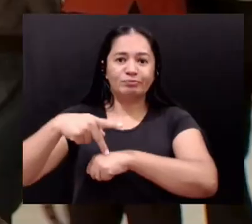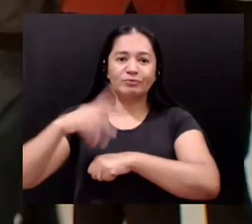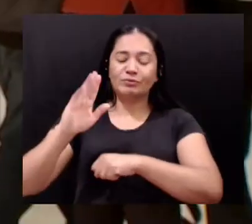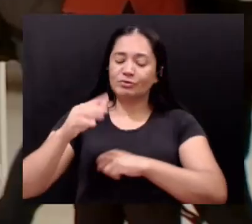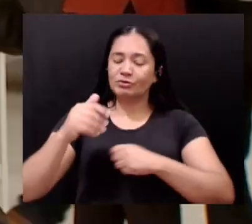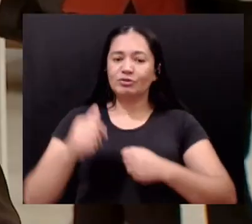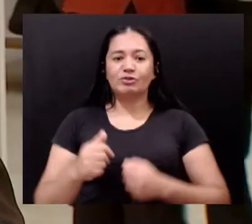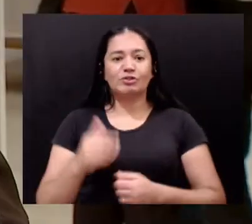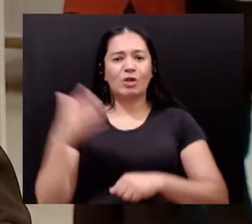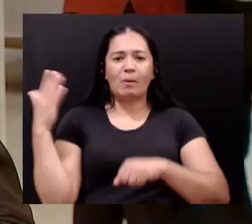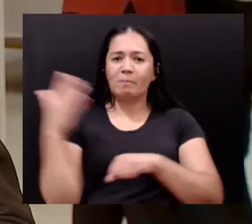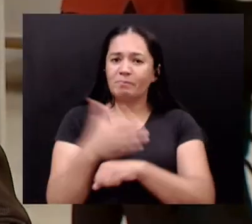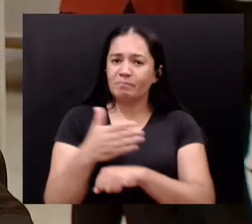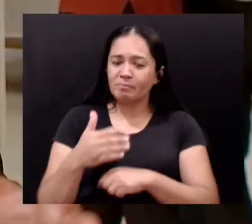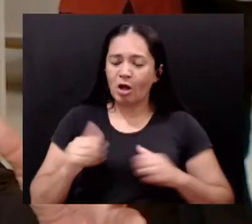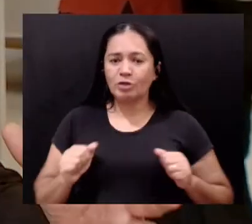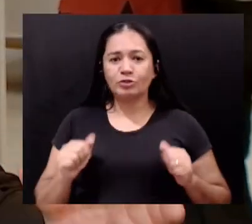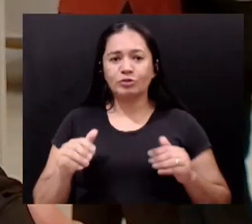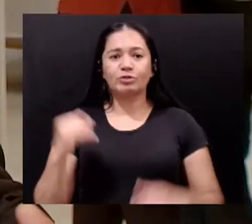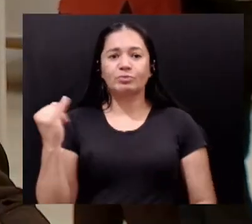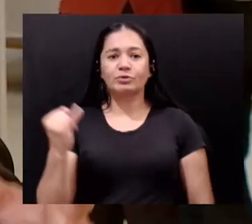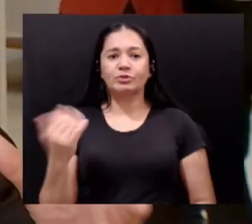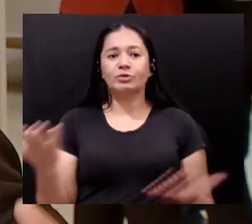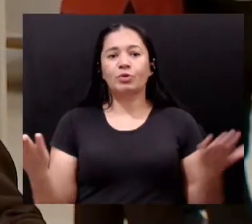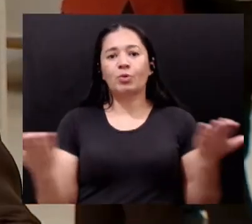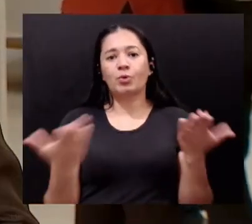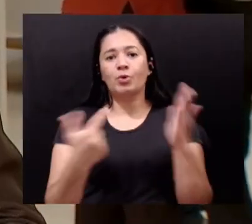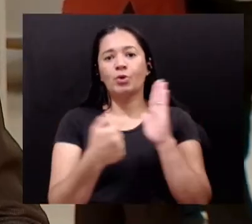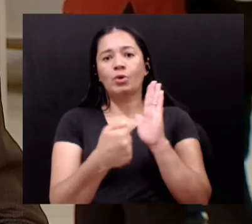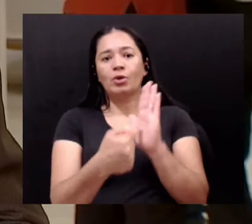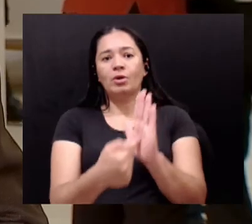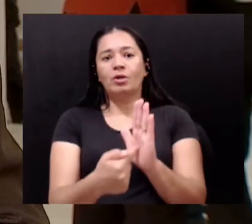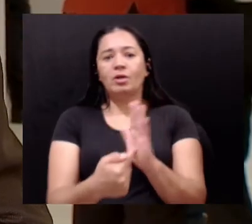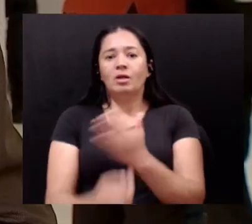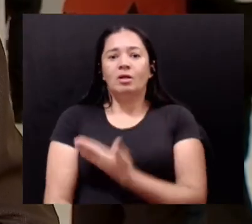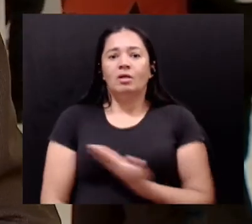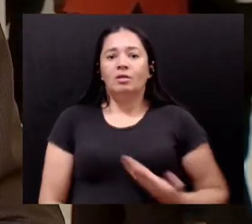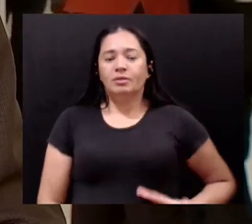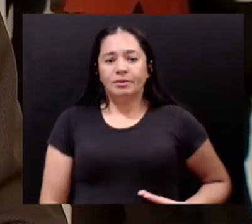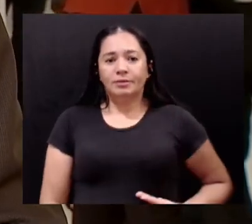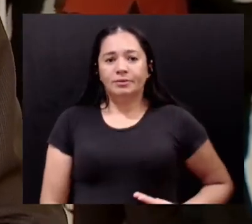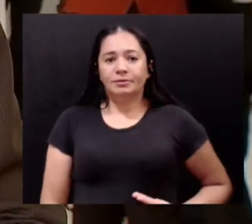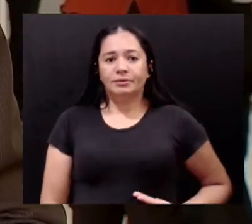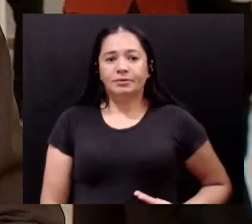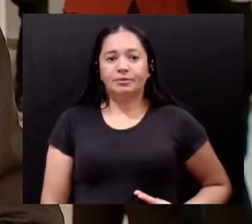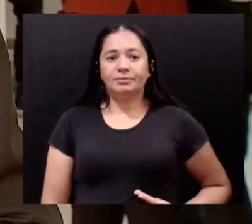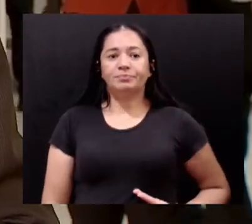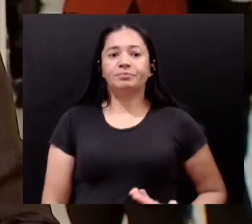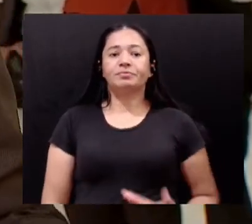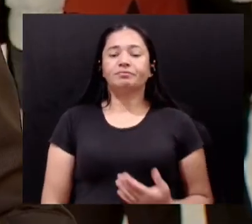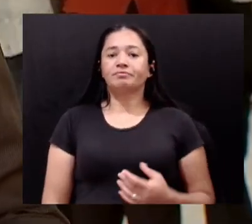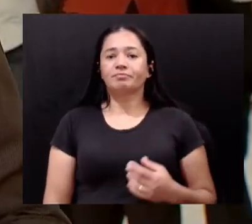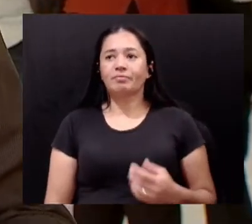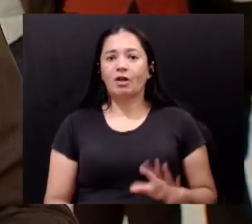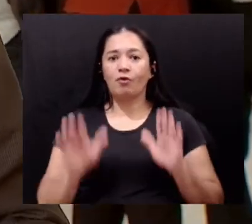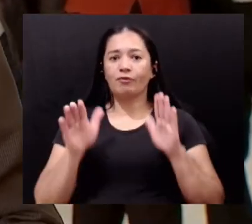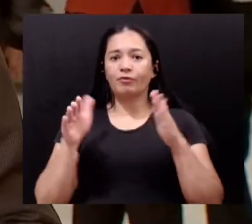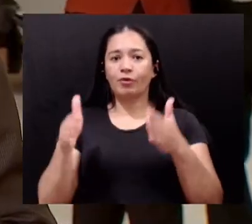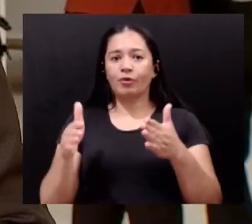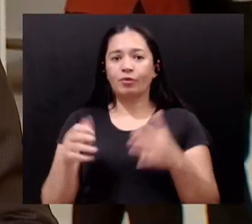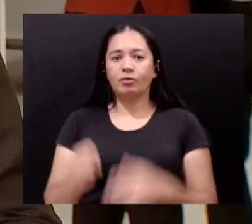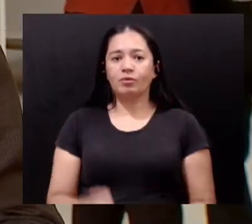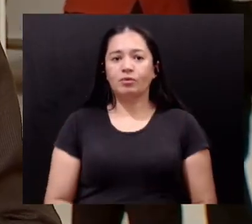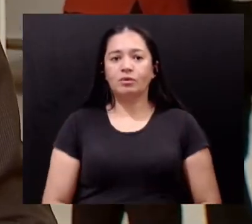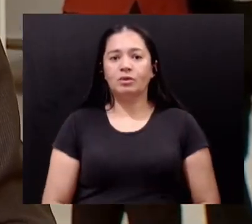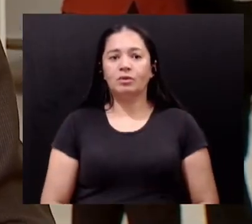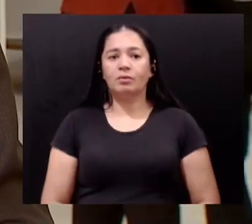A apresentação de hoje para o governador em exercício, Felício Ramute, visou não só